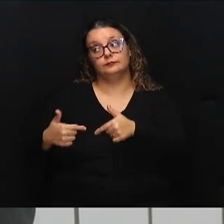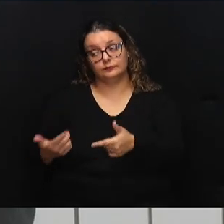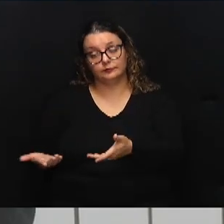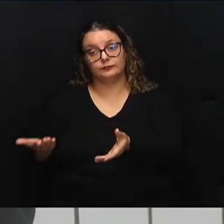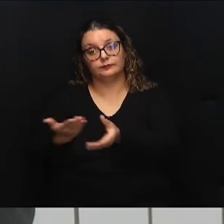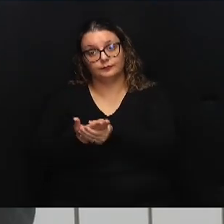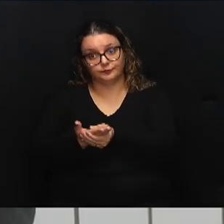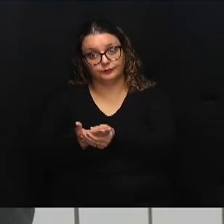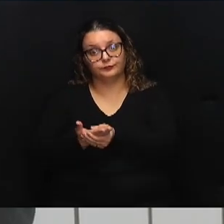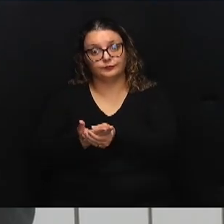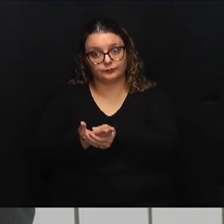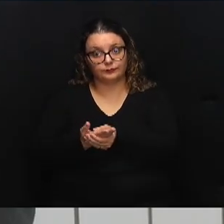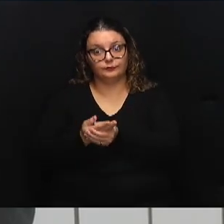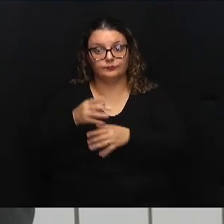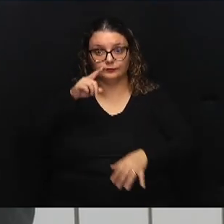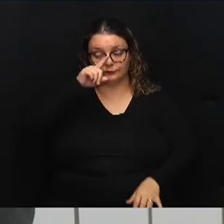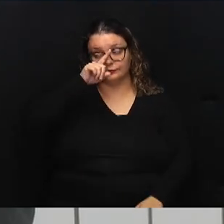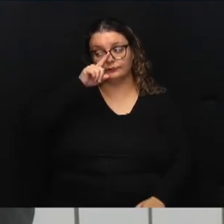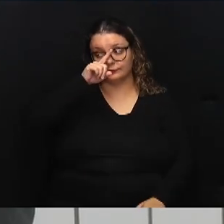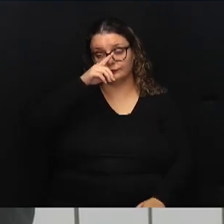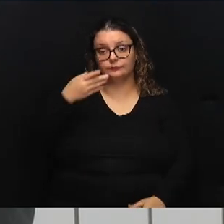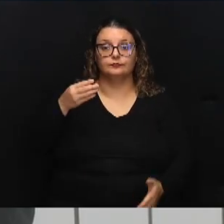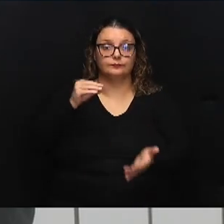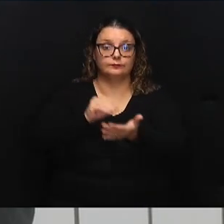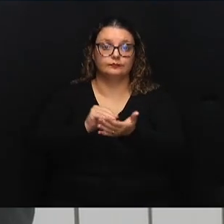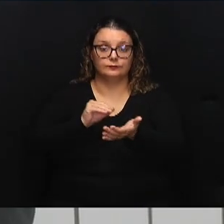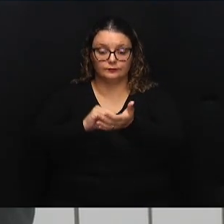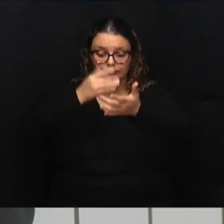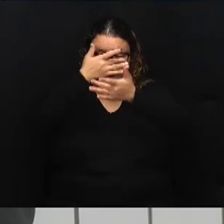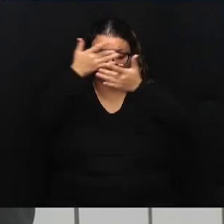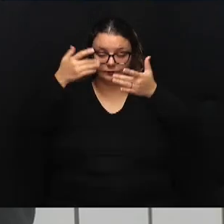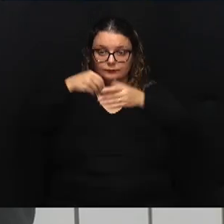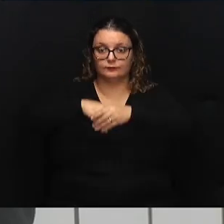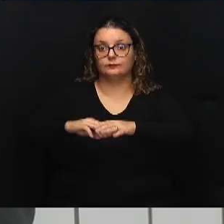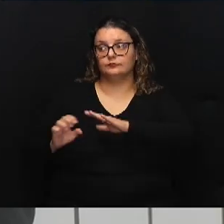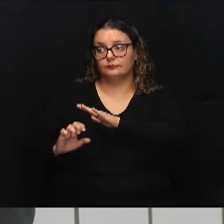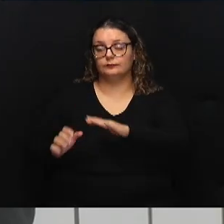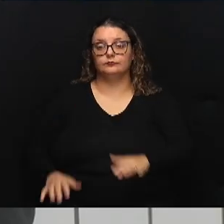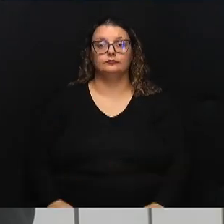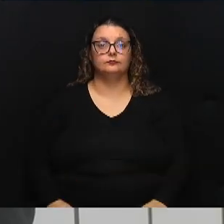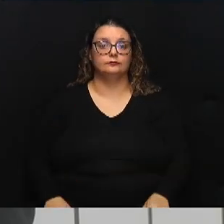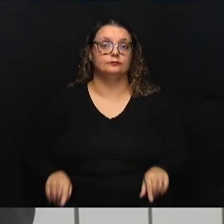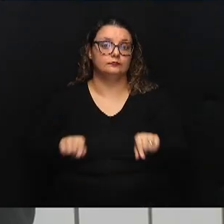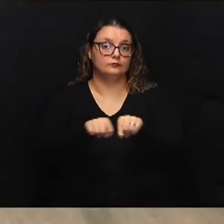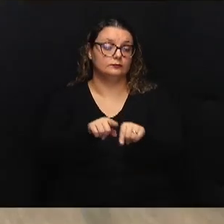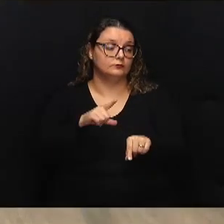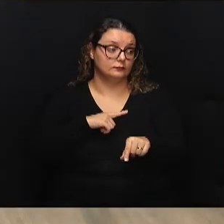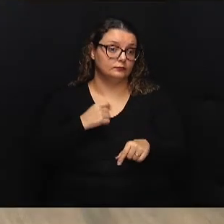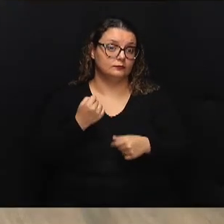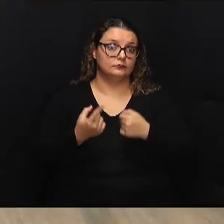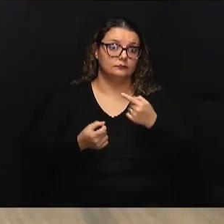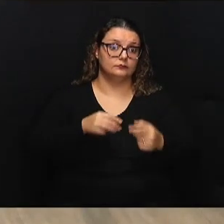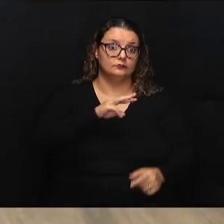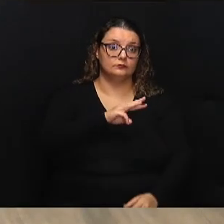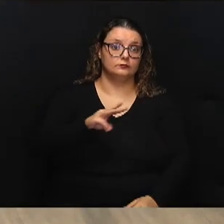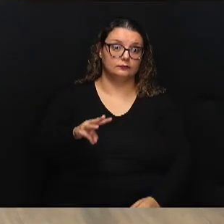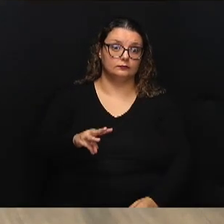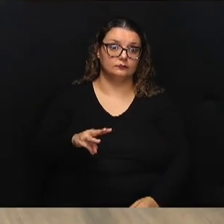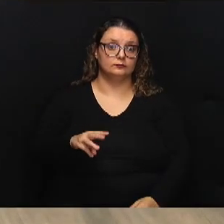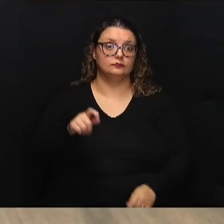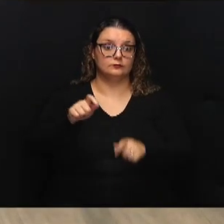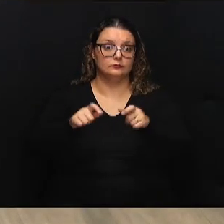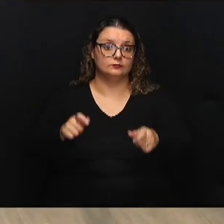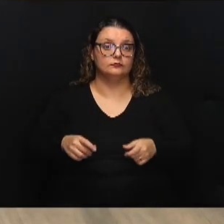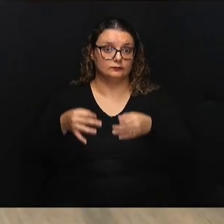de riscos, né? Falta de saúde mental dentro da empresa. Inclusive existem sites, né, que as pessoas